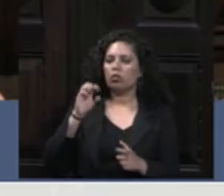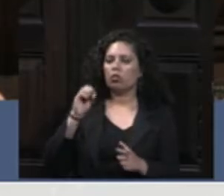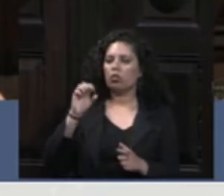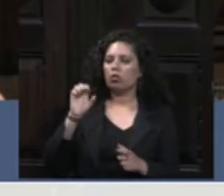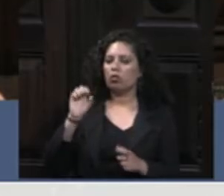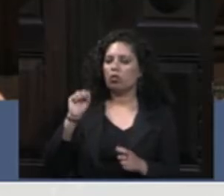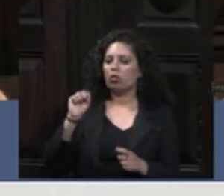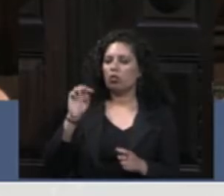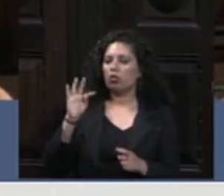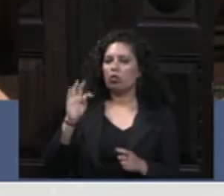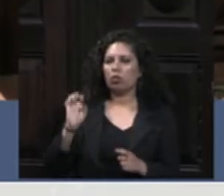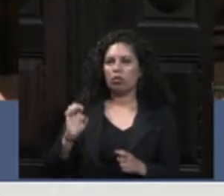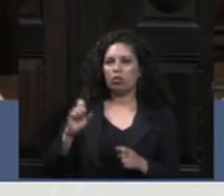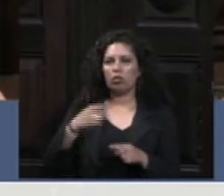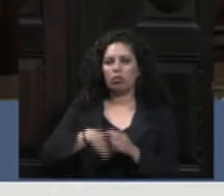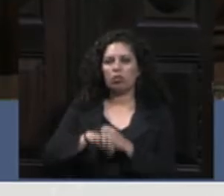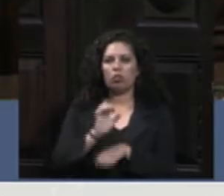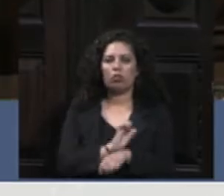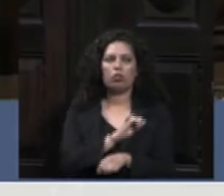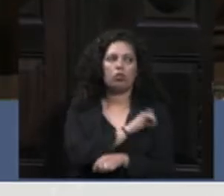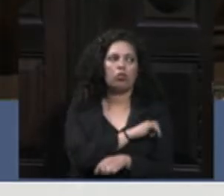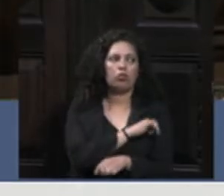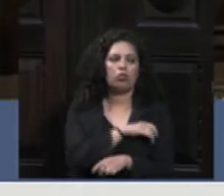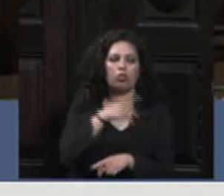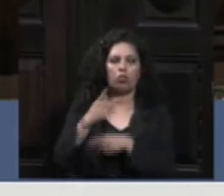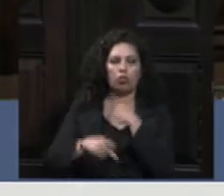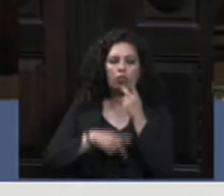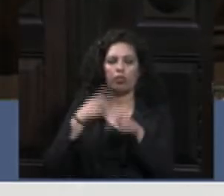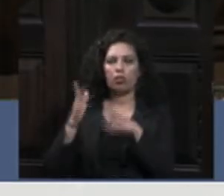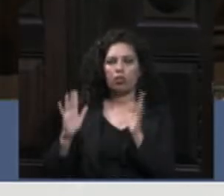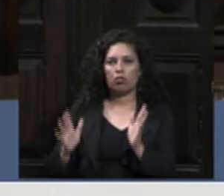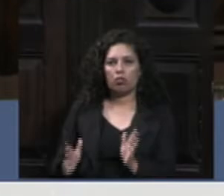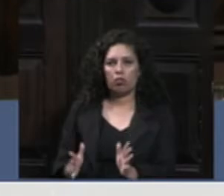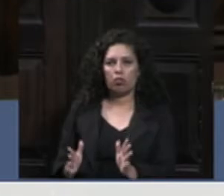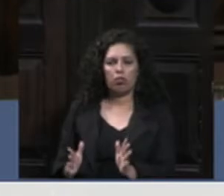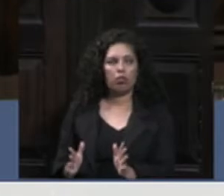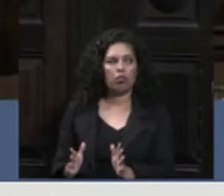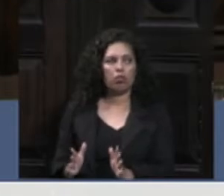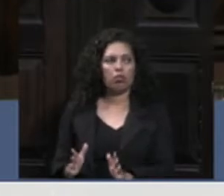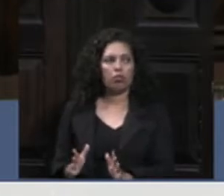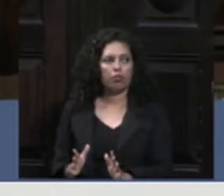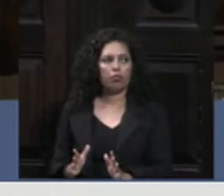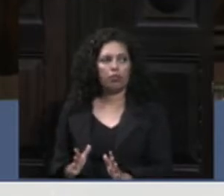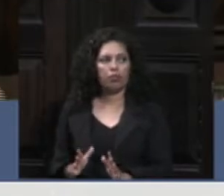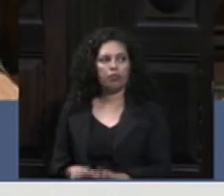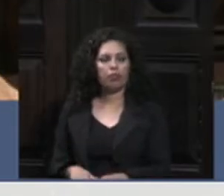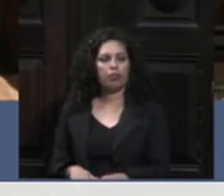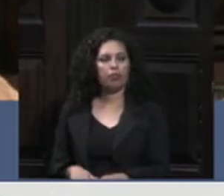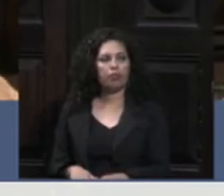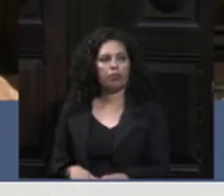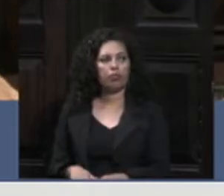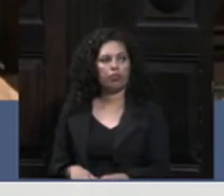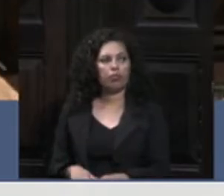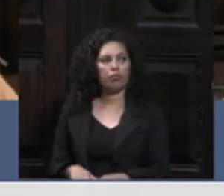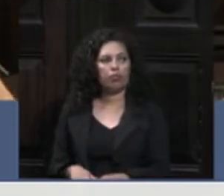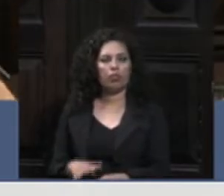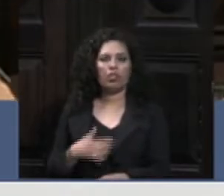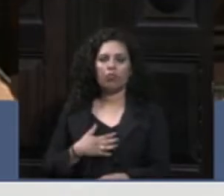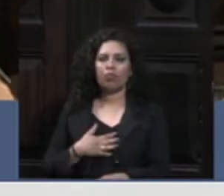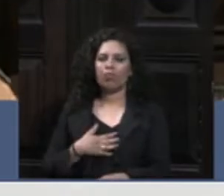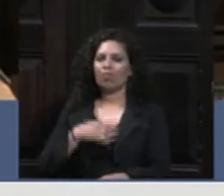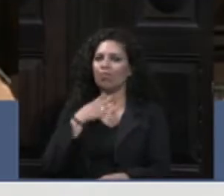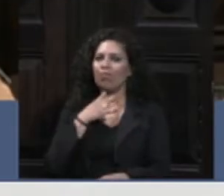Dito isso, senhor presidente, Eu não consigo